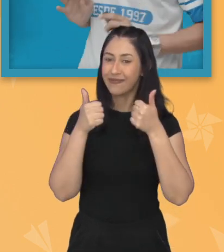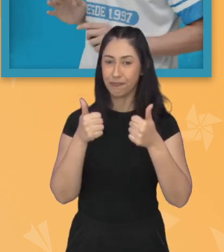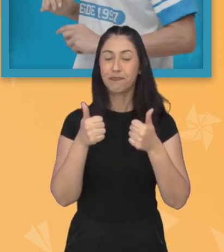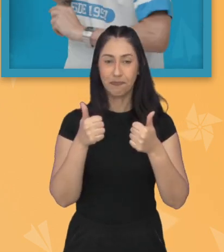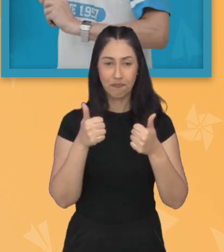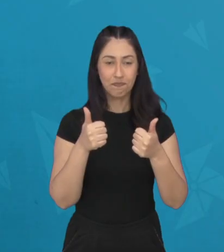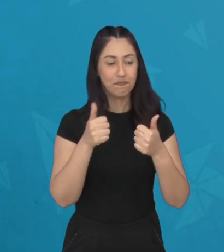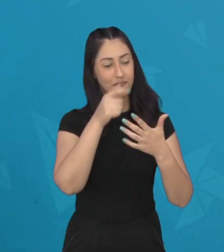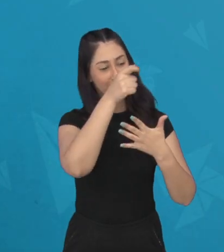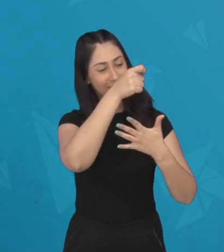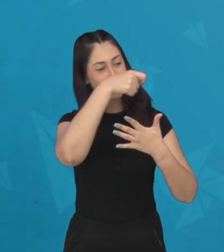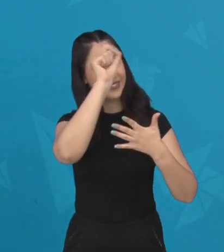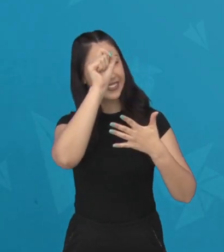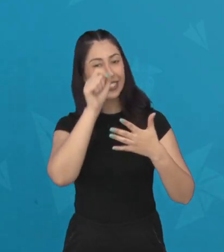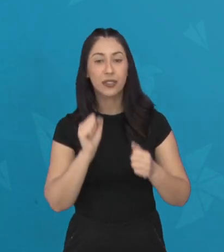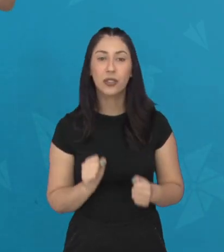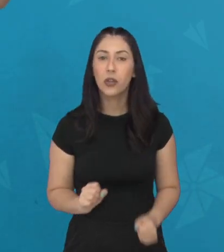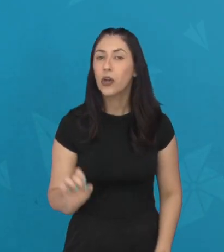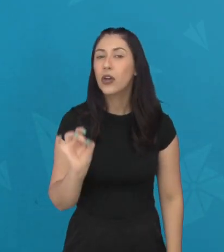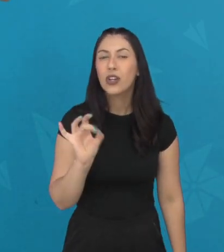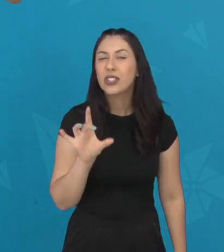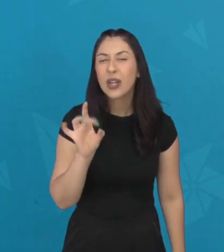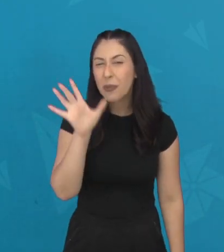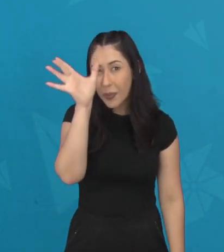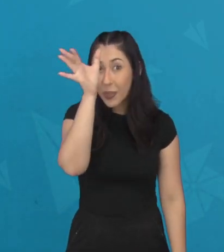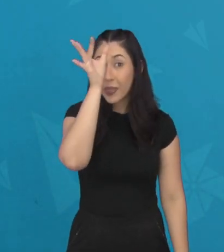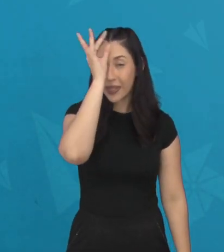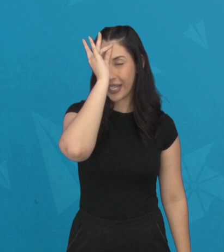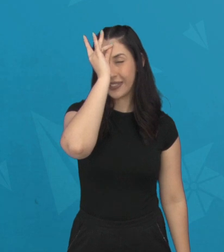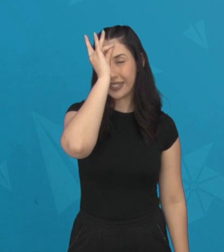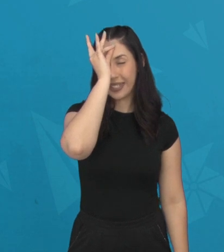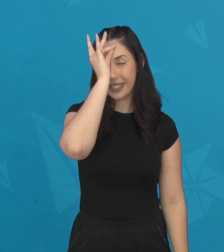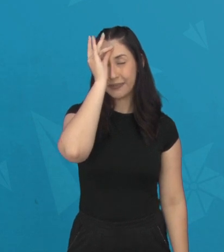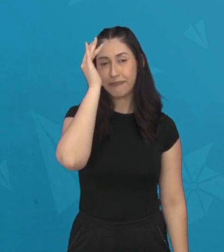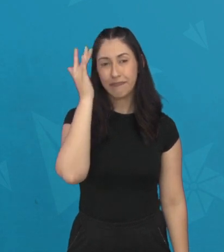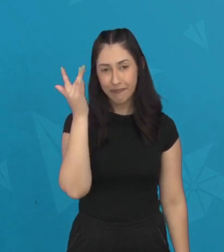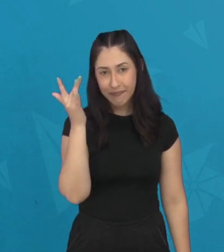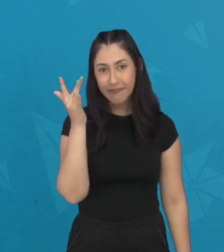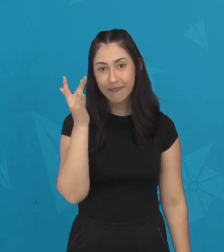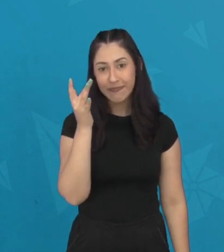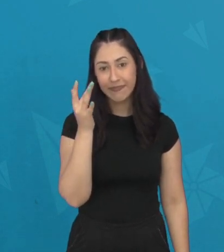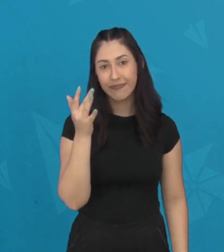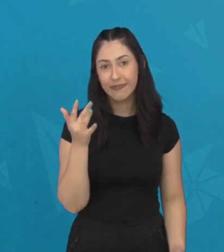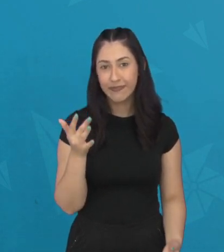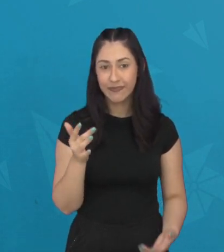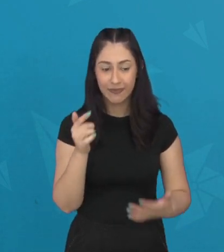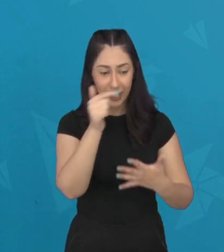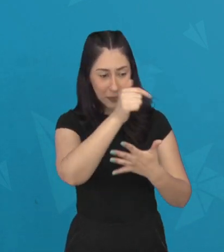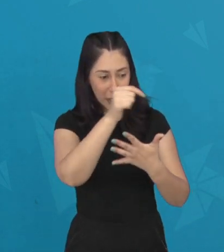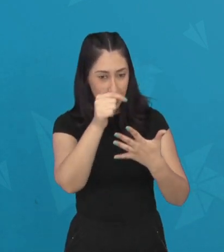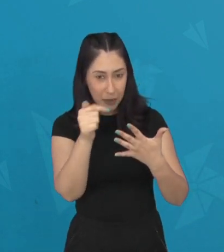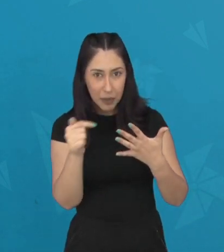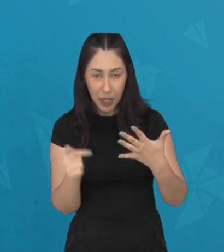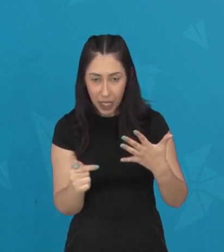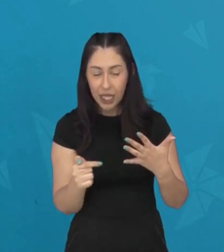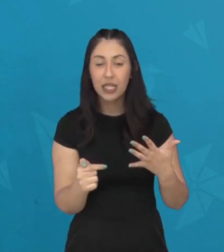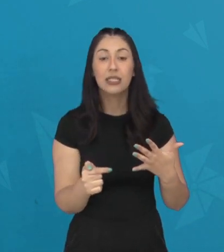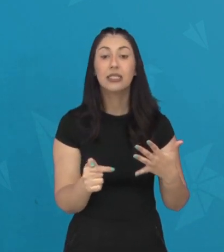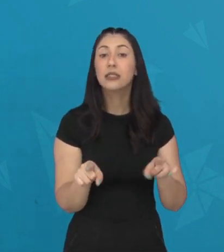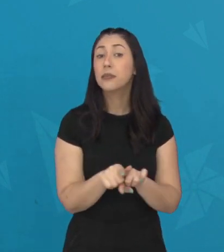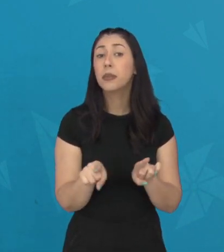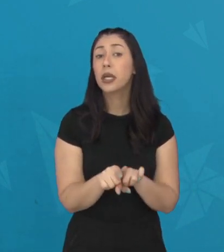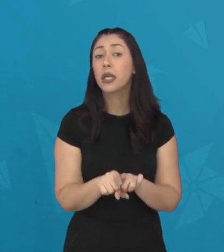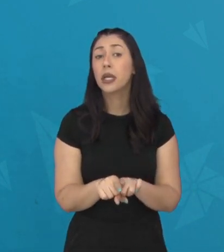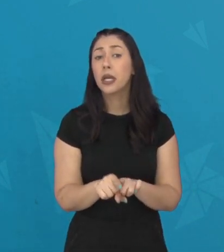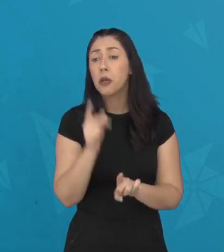Ok, Lavoisier. Essa aí só para a gente realmente fixar, assimilar melhor o que cada um falou e o que